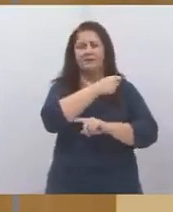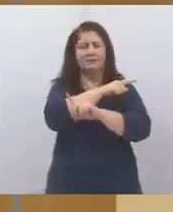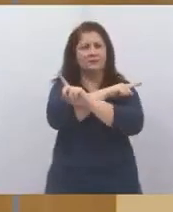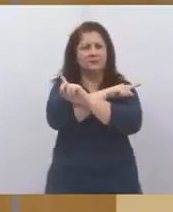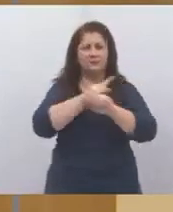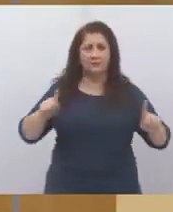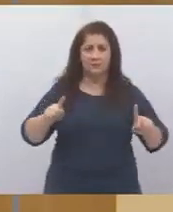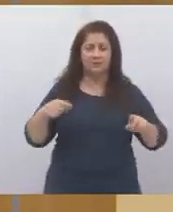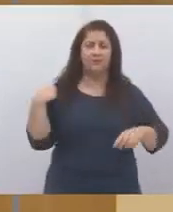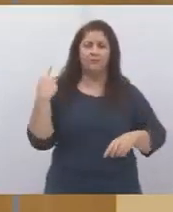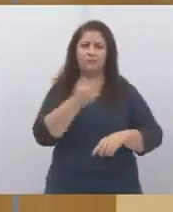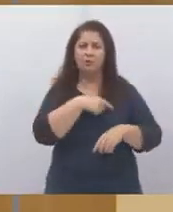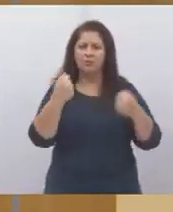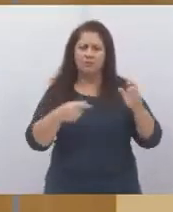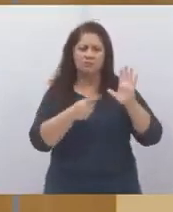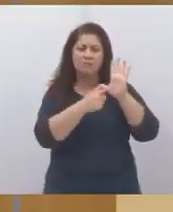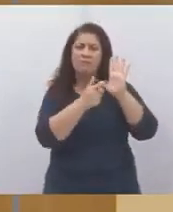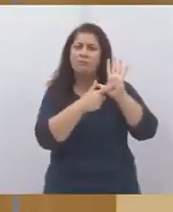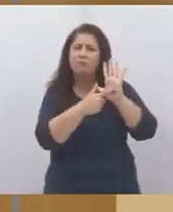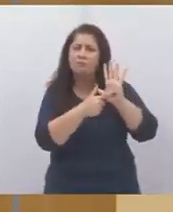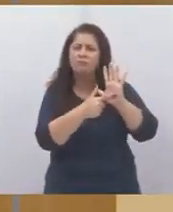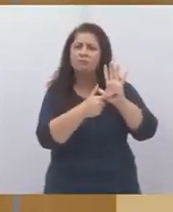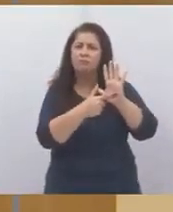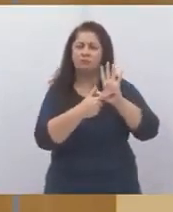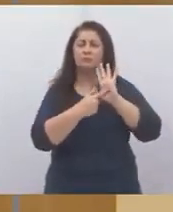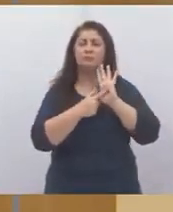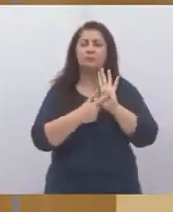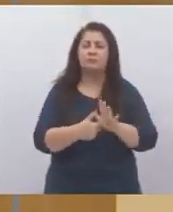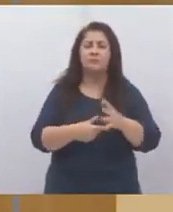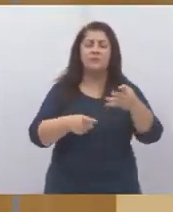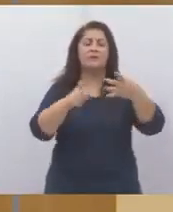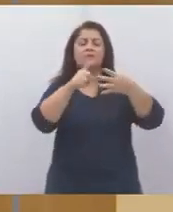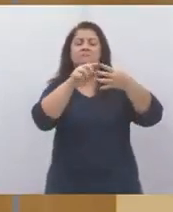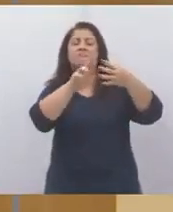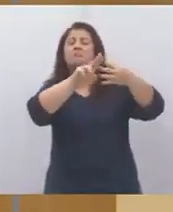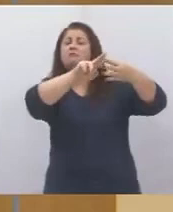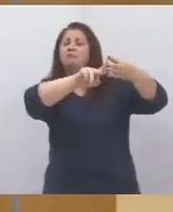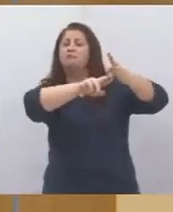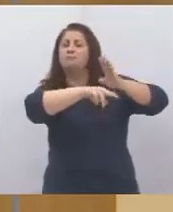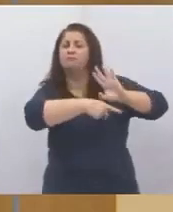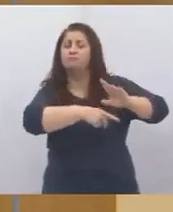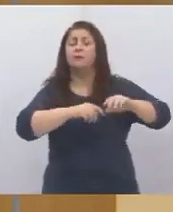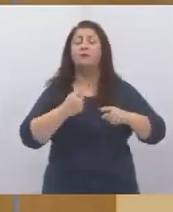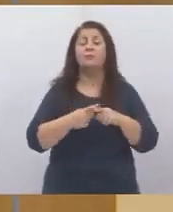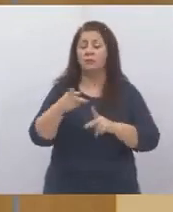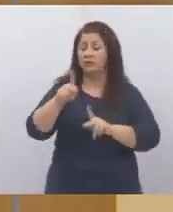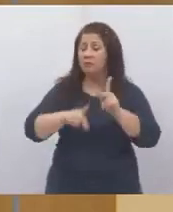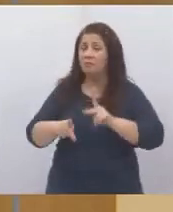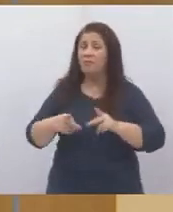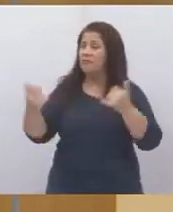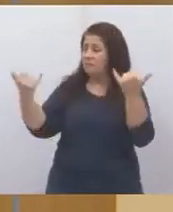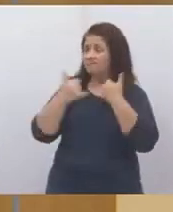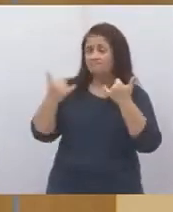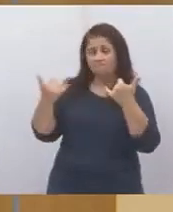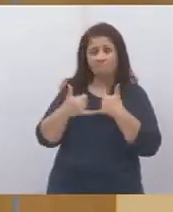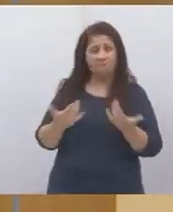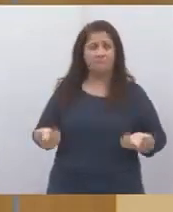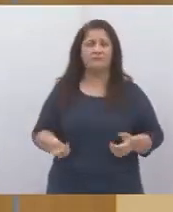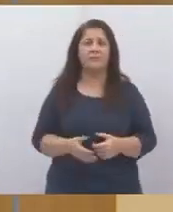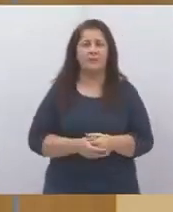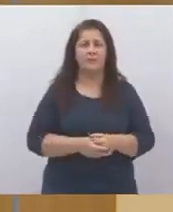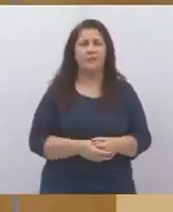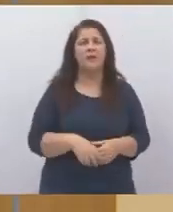nós temos que colocar os pontos Nós temos que colocar as questões que a população nos cobra na rua